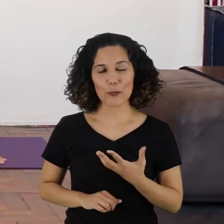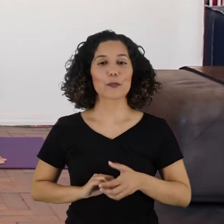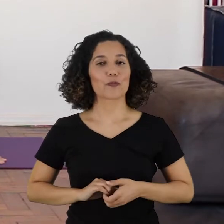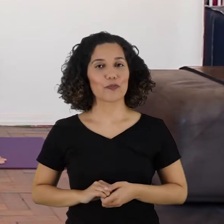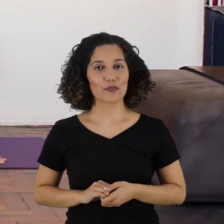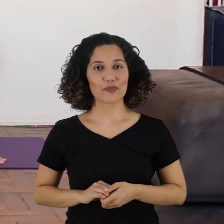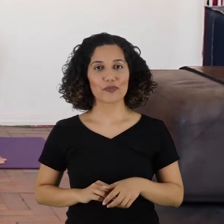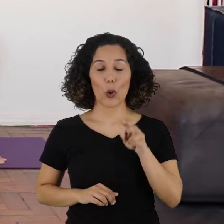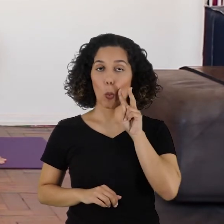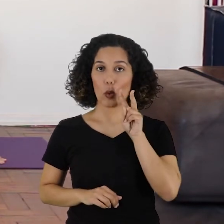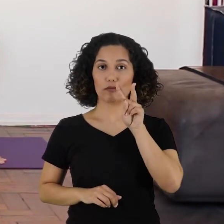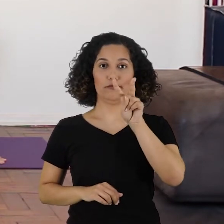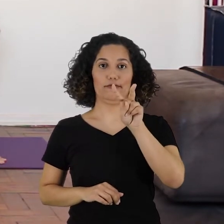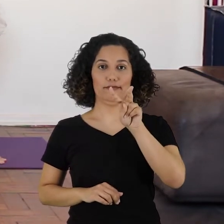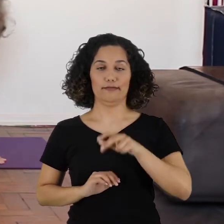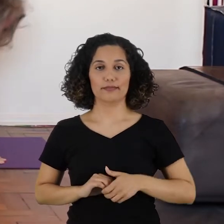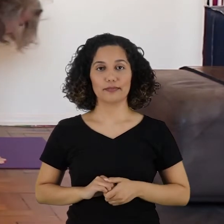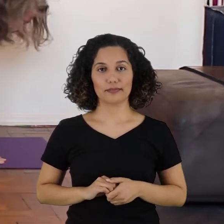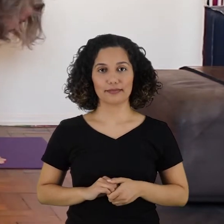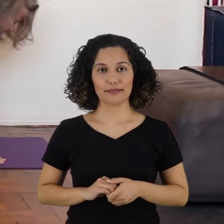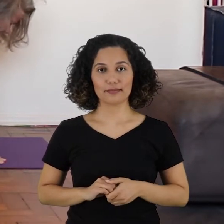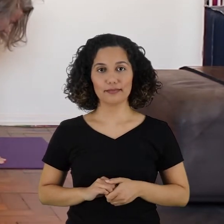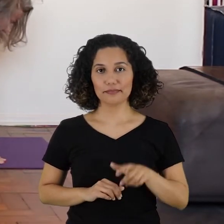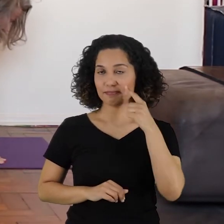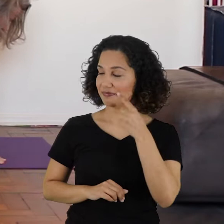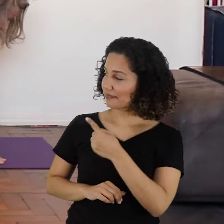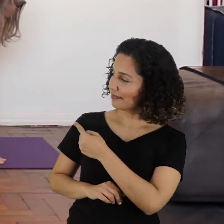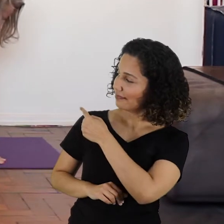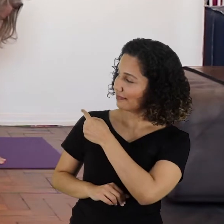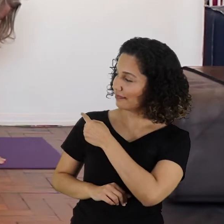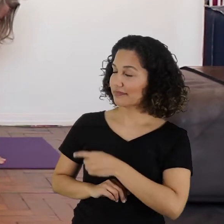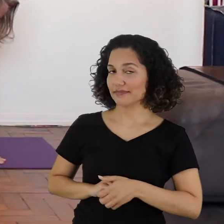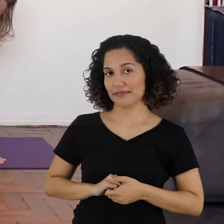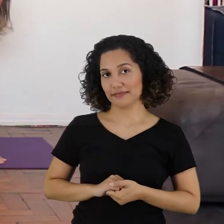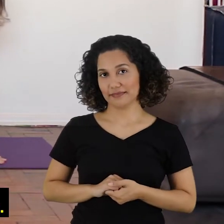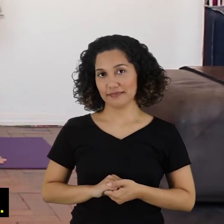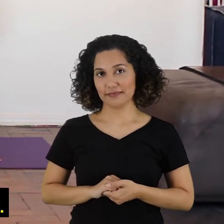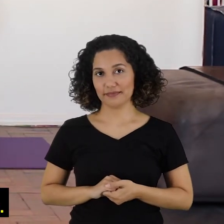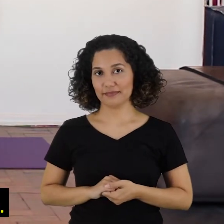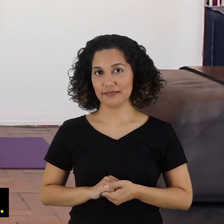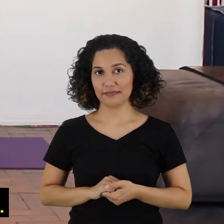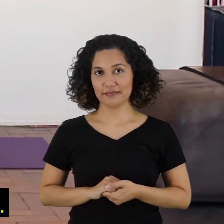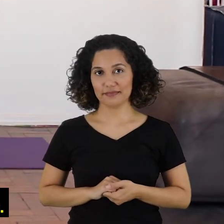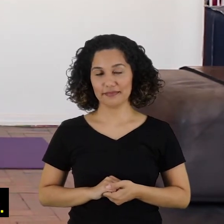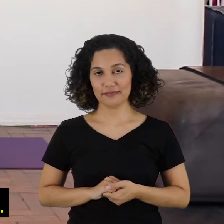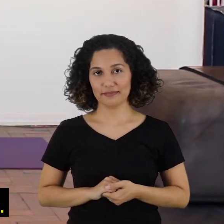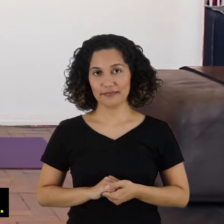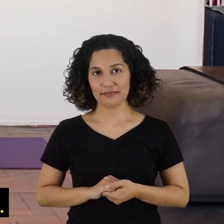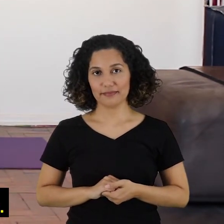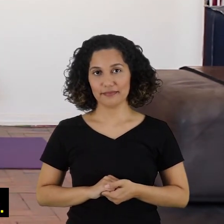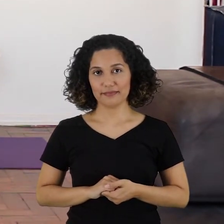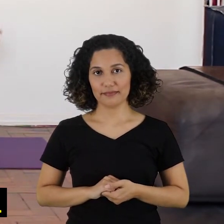Boa. Agora olha para frente, traz o seu pé esquerdo entre suas mãos, apoia o joelho direito